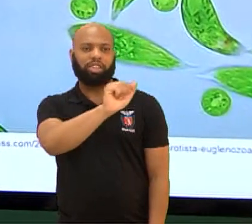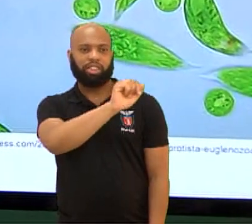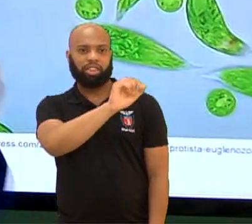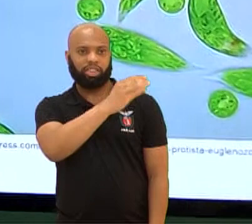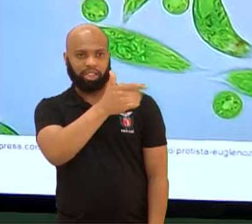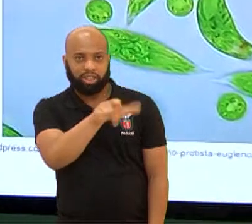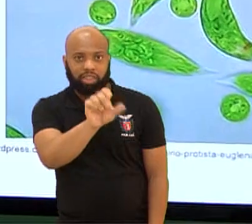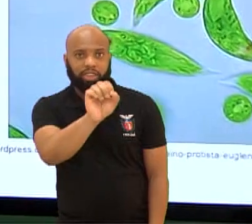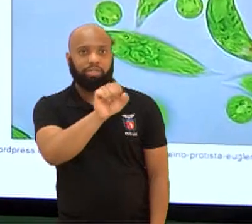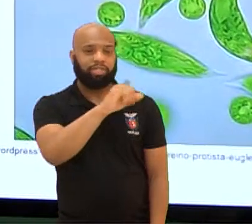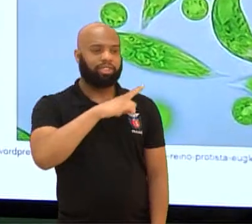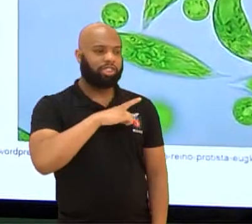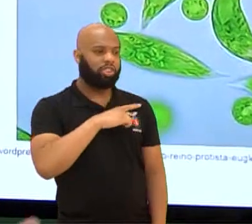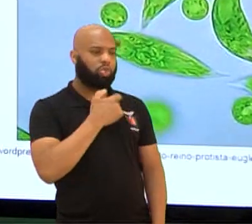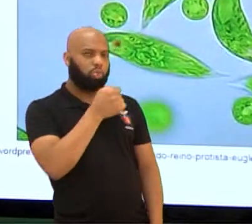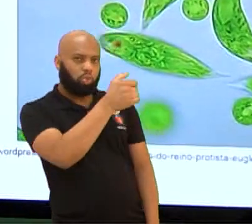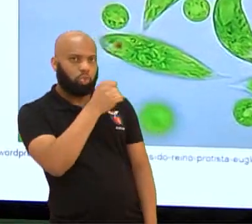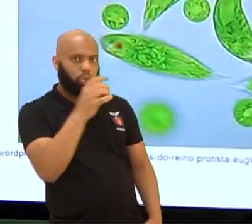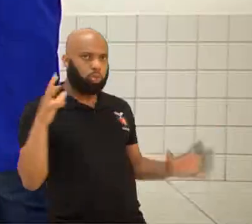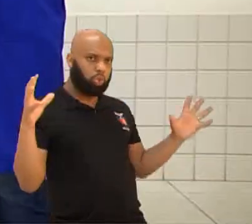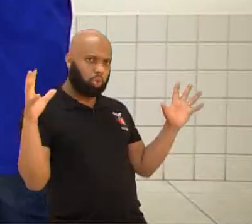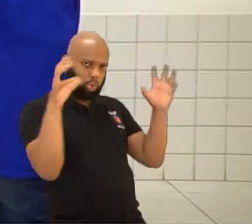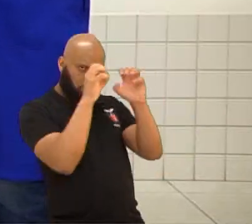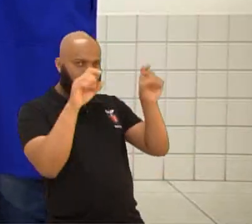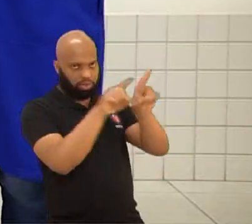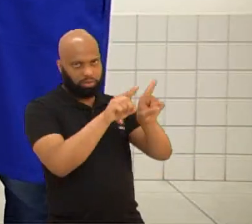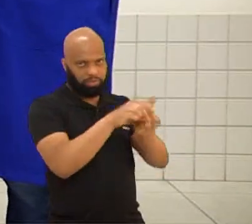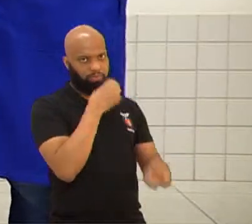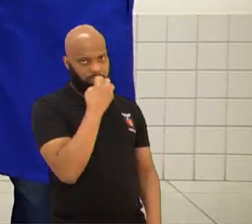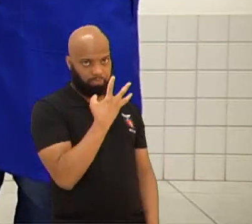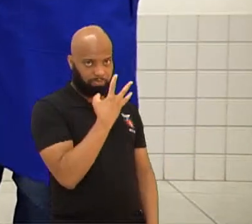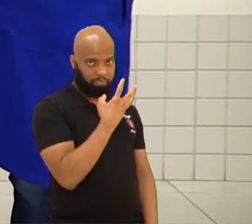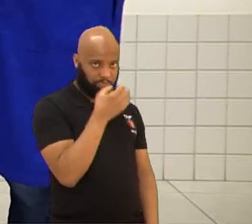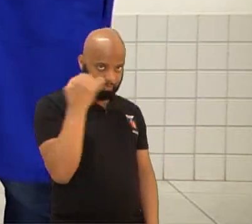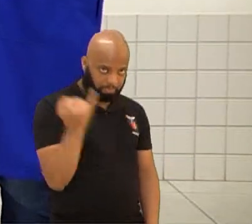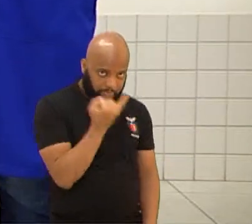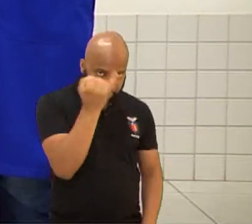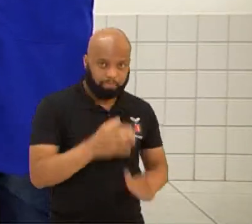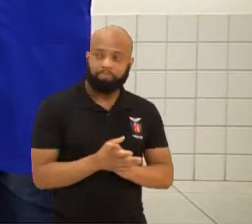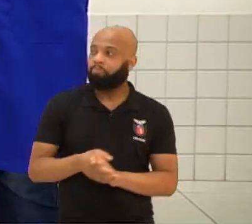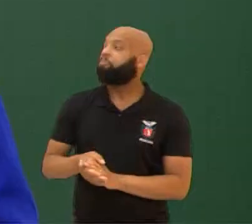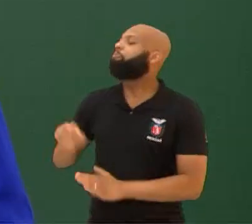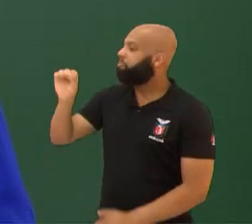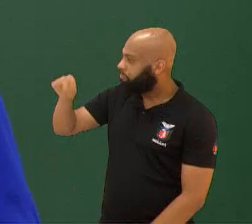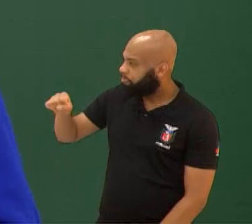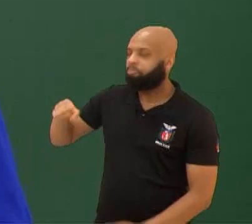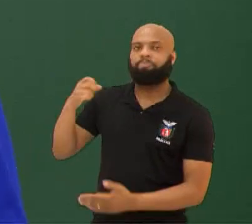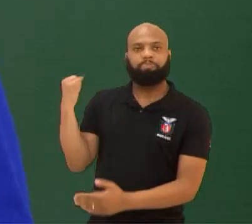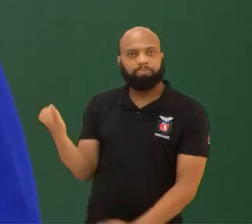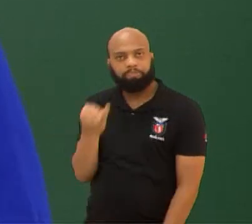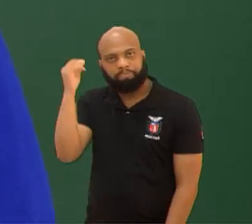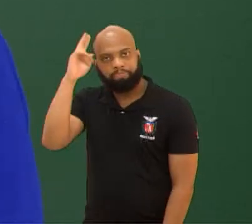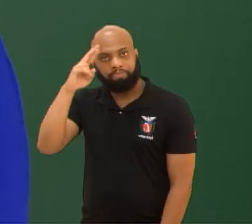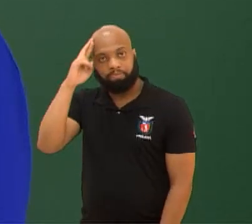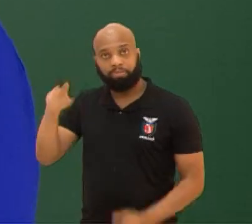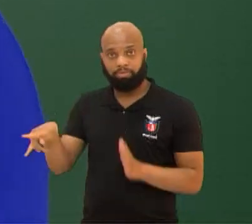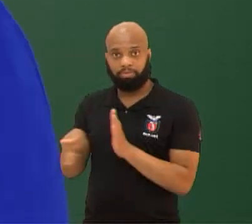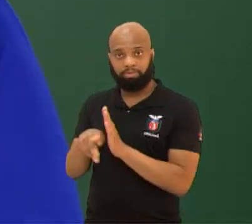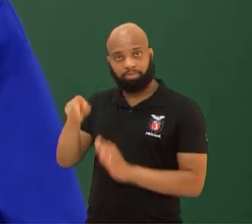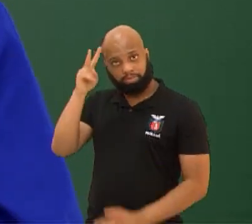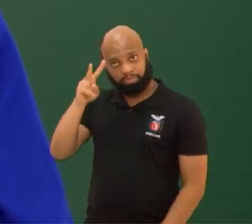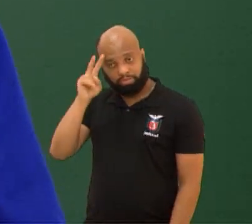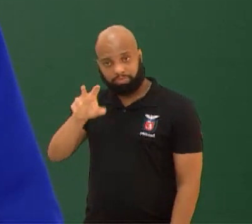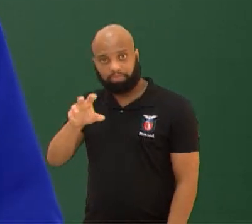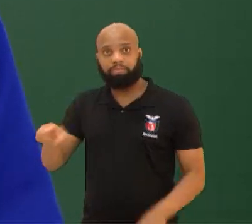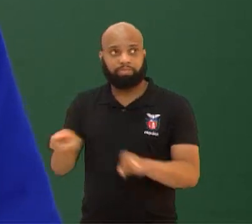menos luminosidade. E também de radiação, né, professor Jorge? E é muito importante lembrar dessa questão da radiação. Justamente por quê? Porque a euglena